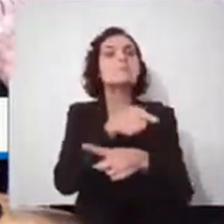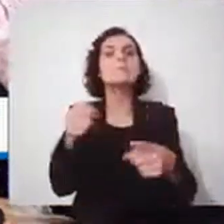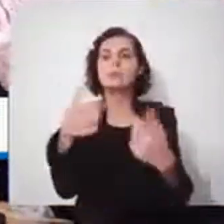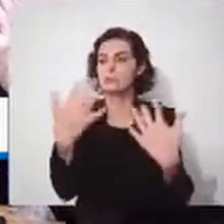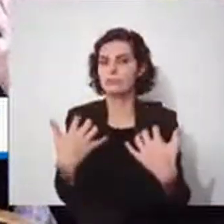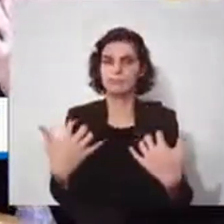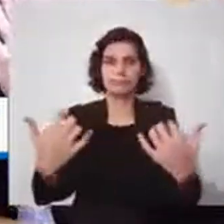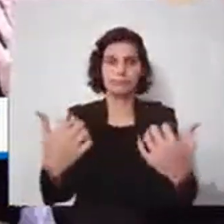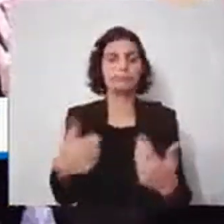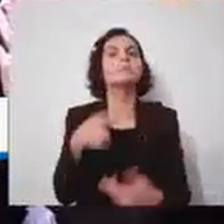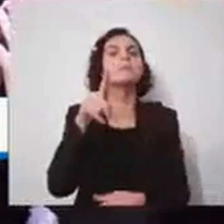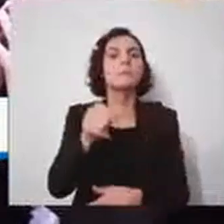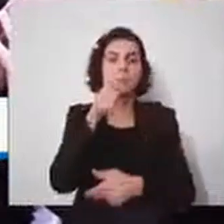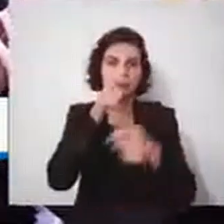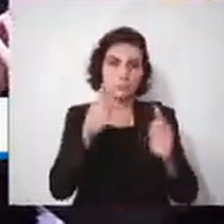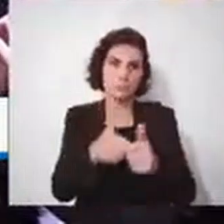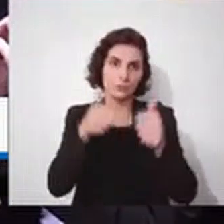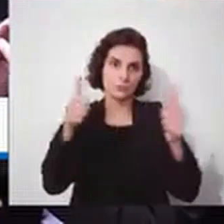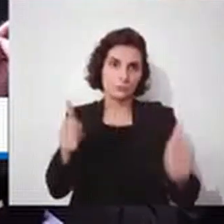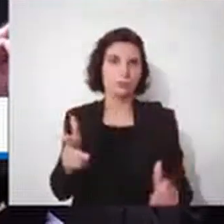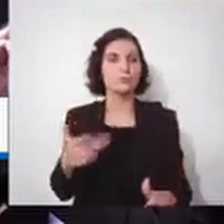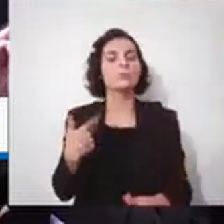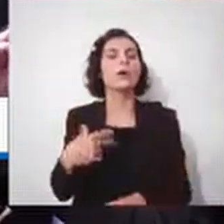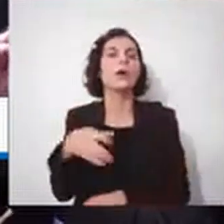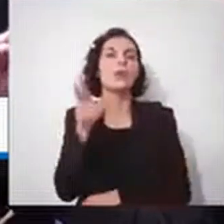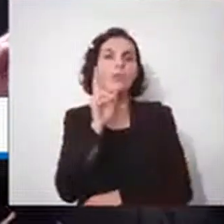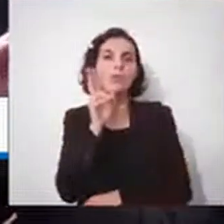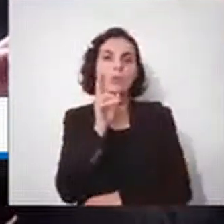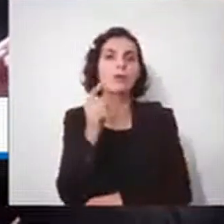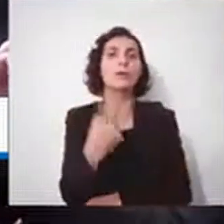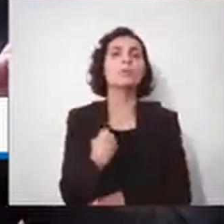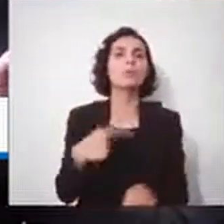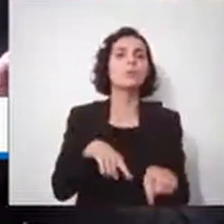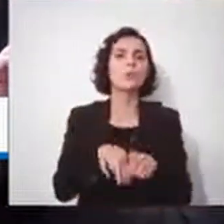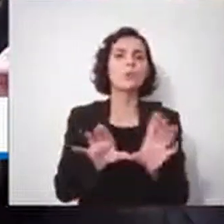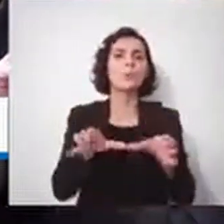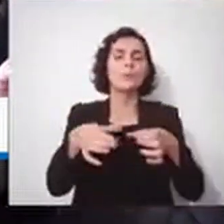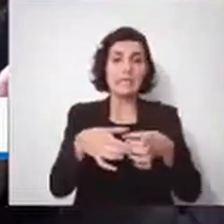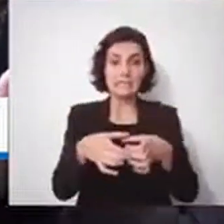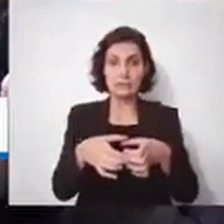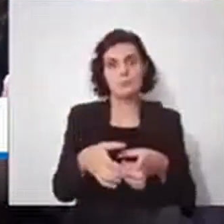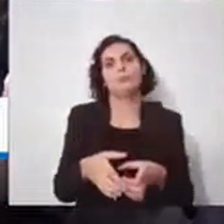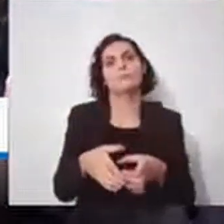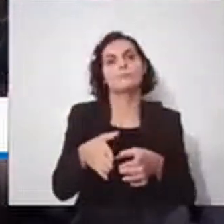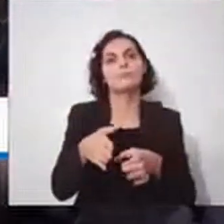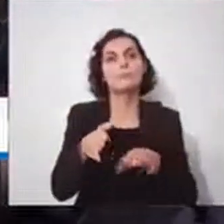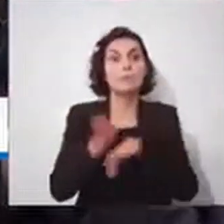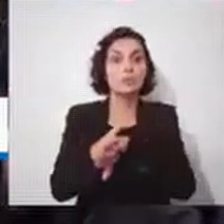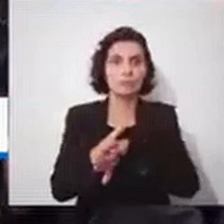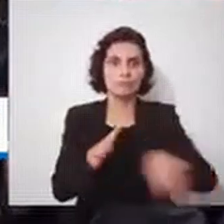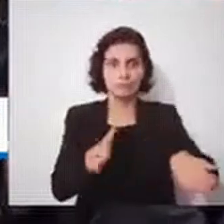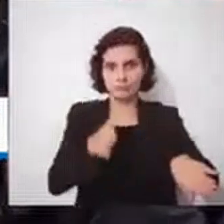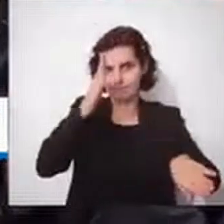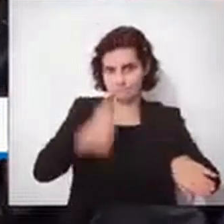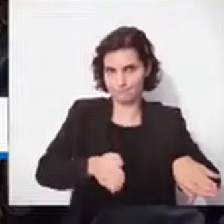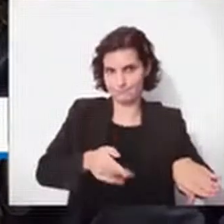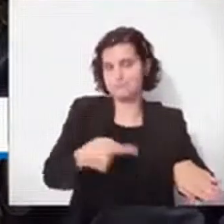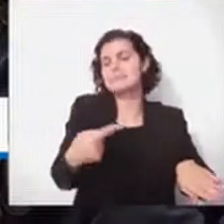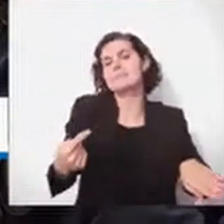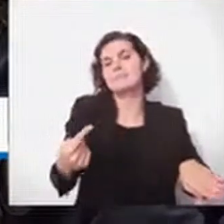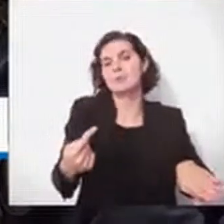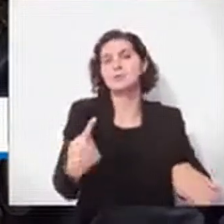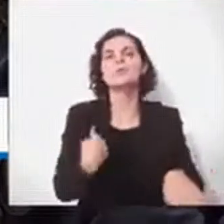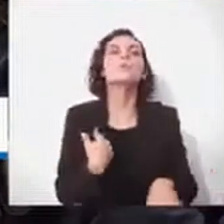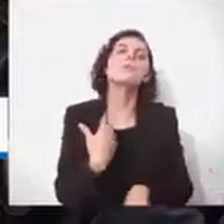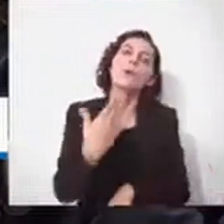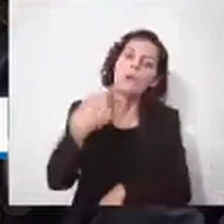Enquanto grupo político de extrema esquerda, respeitamos a posição da mesa, embora não concordemos de